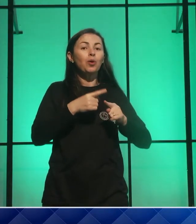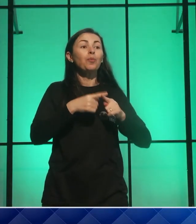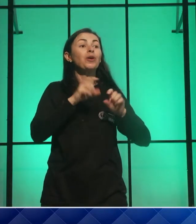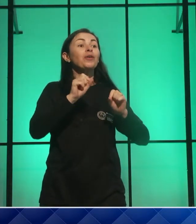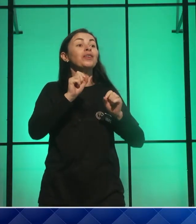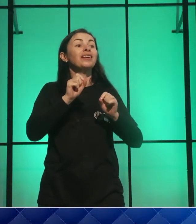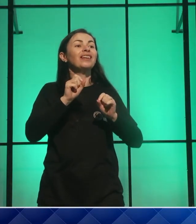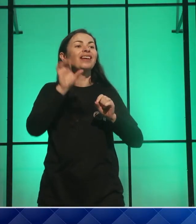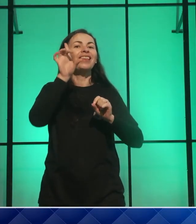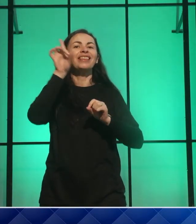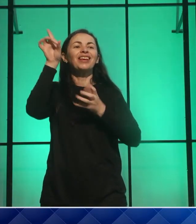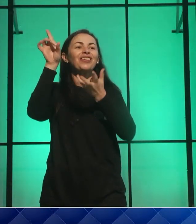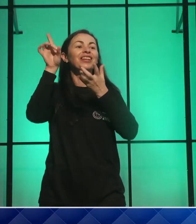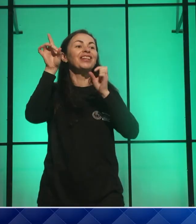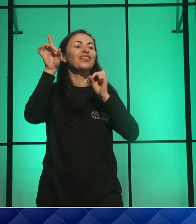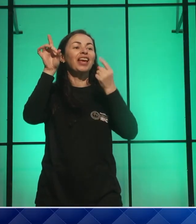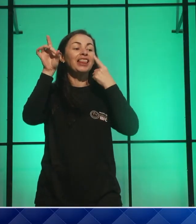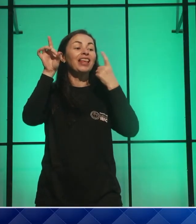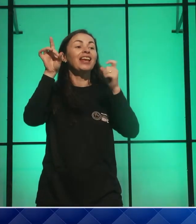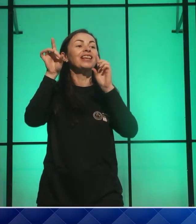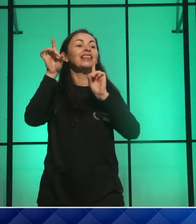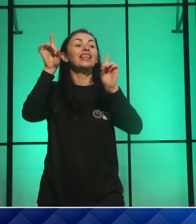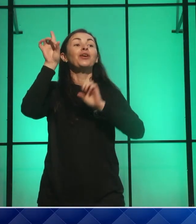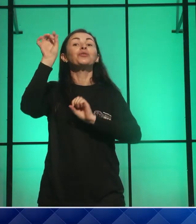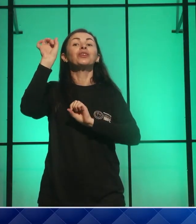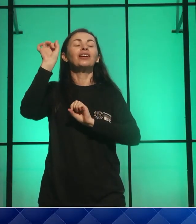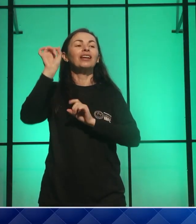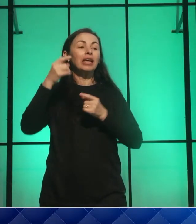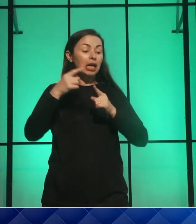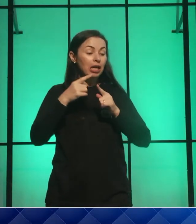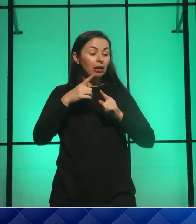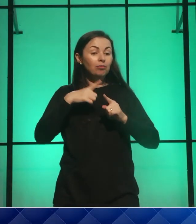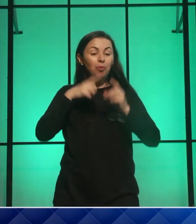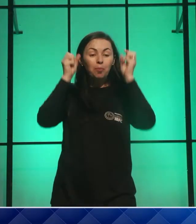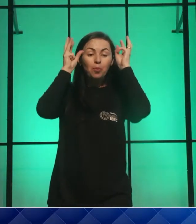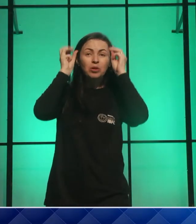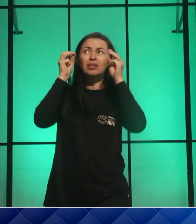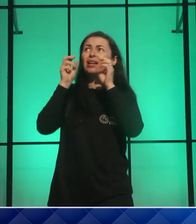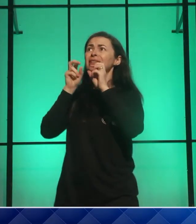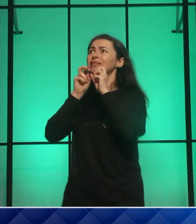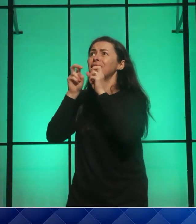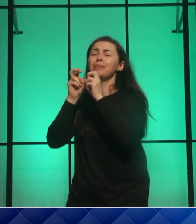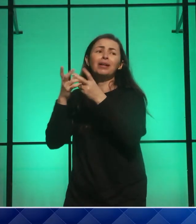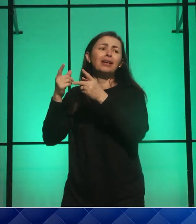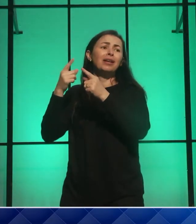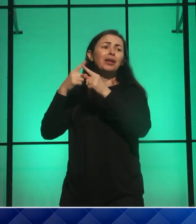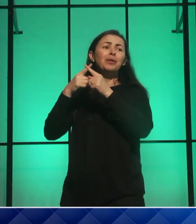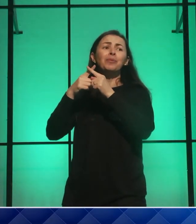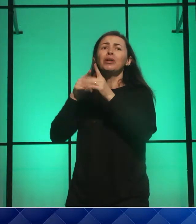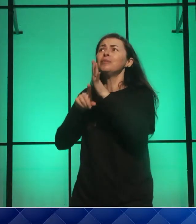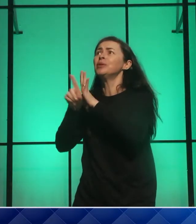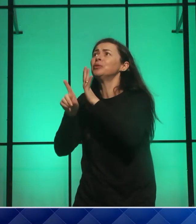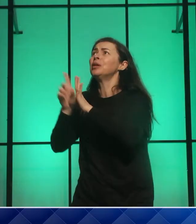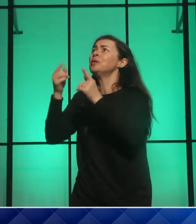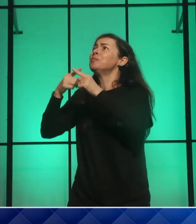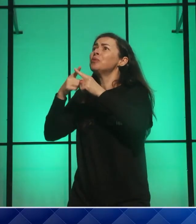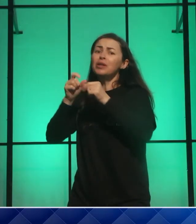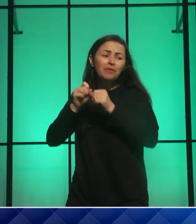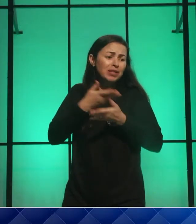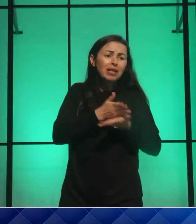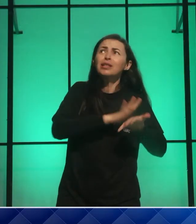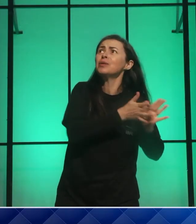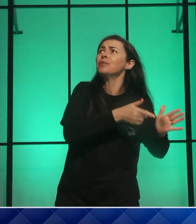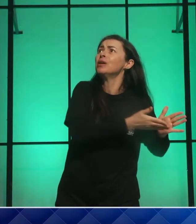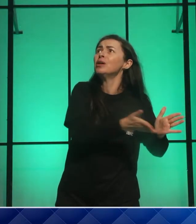povo. Deus queria que Moisés perguntasse a Deus e dissesse: Deus, por que você vai fazer uma coisa dessa?